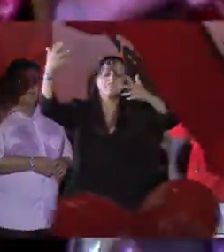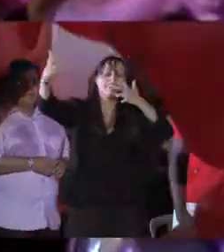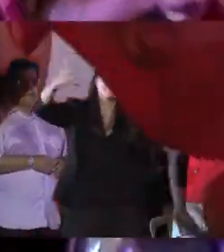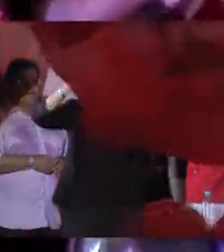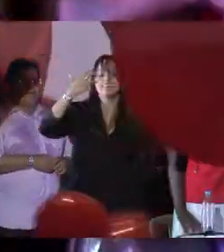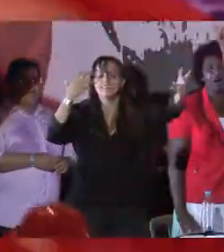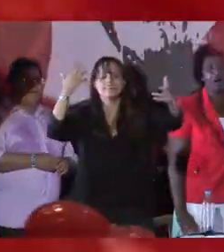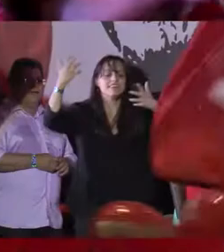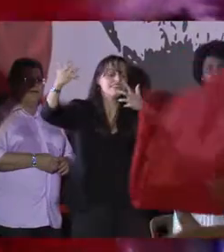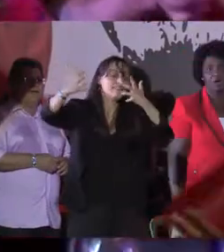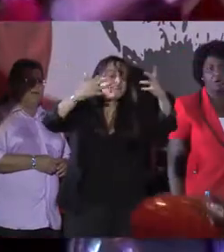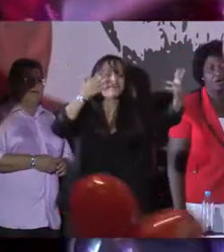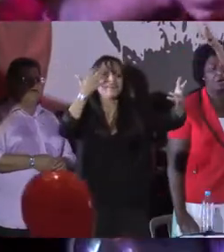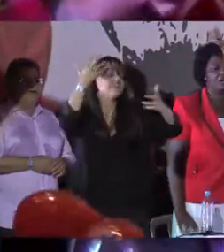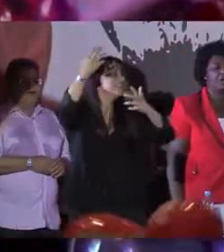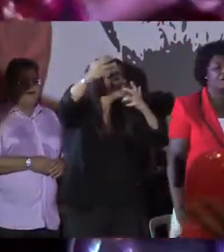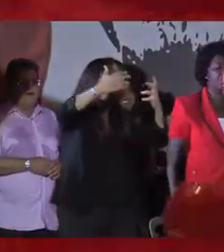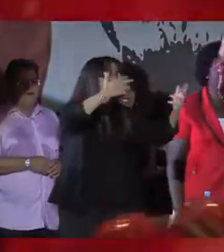comigo!